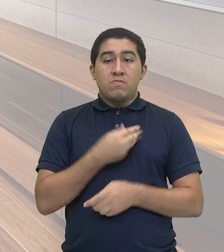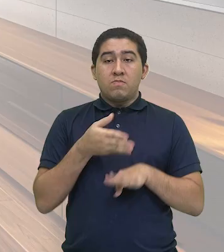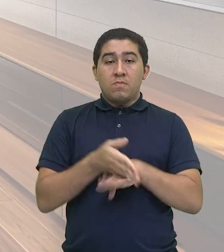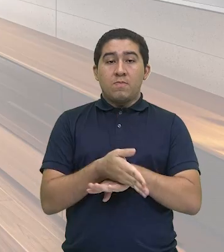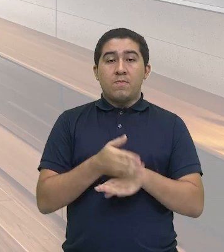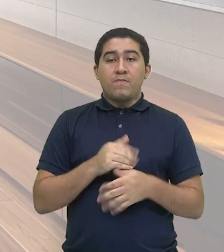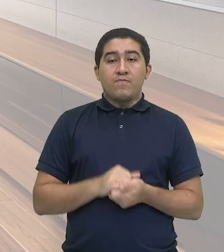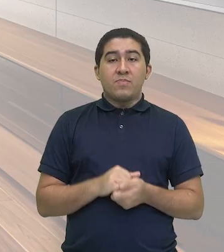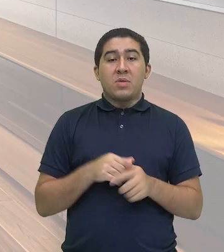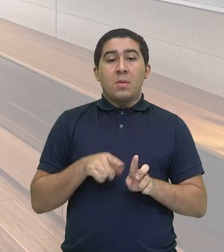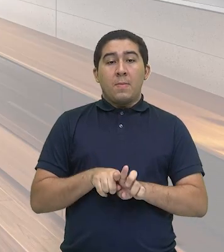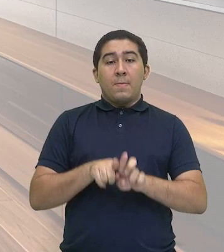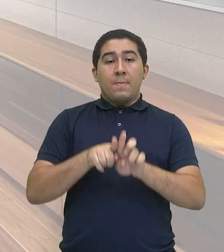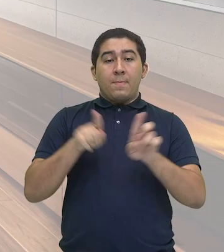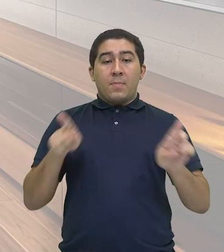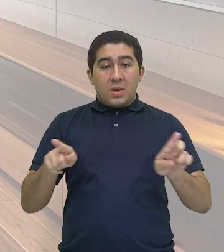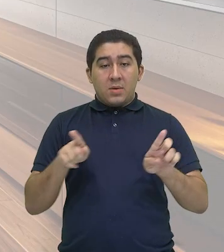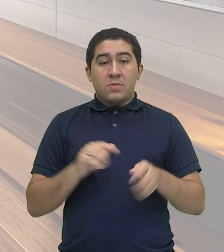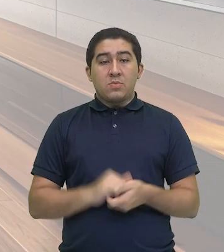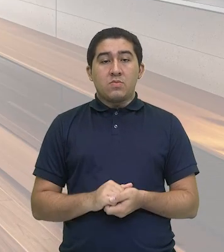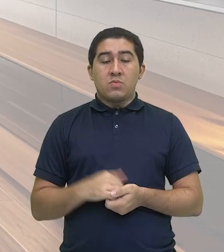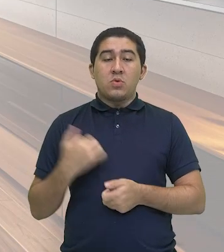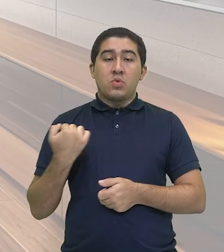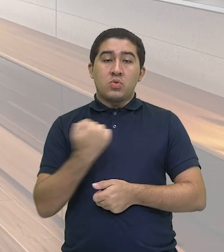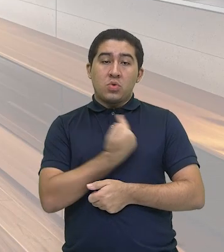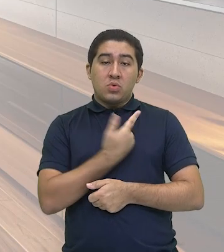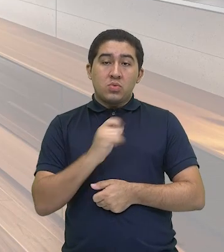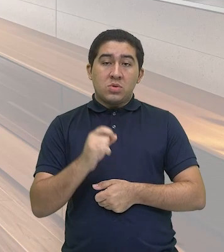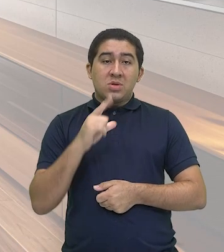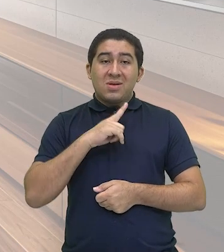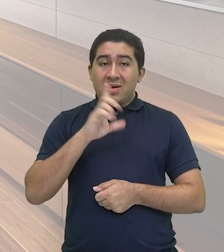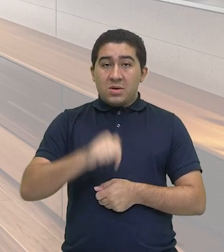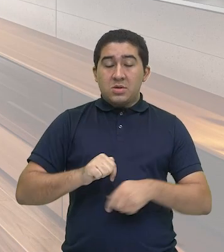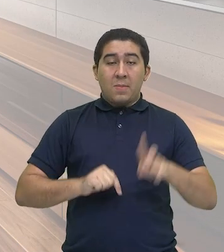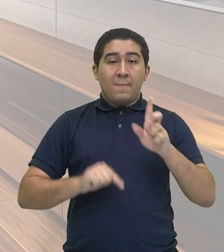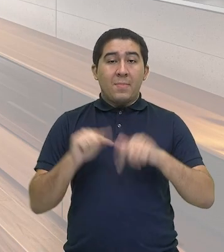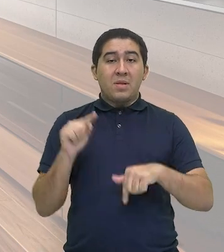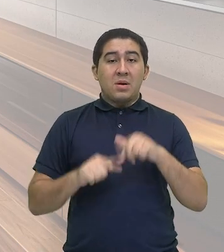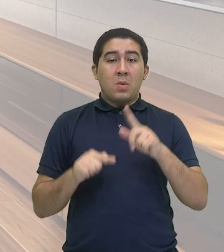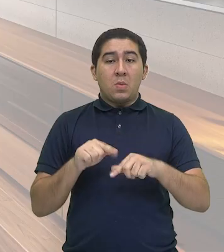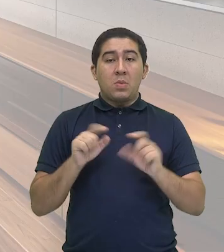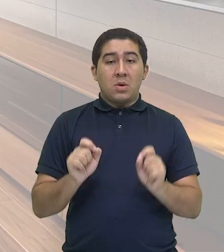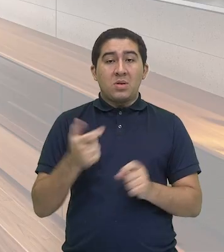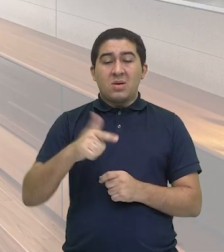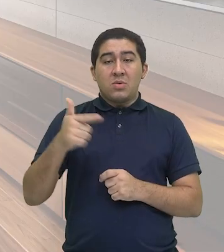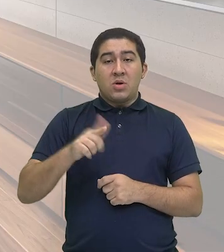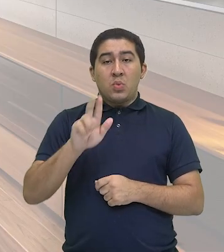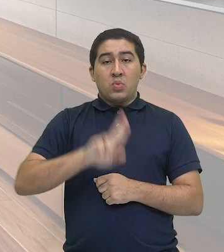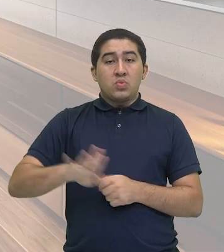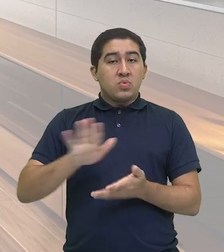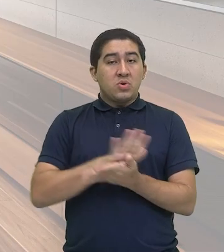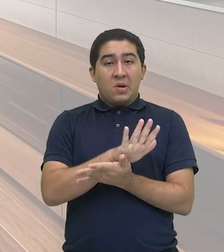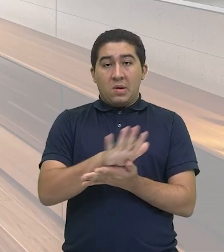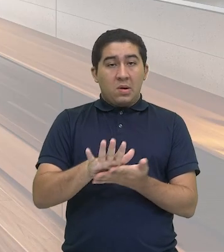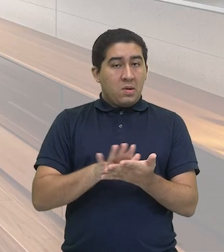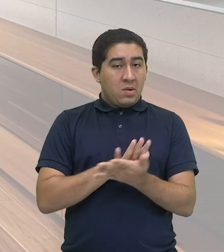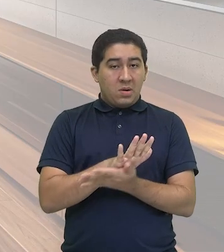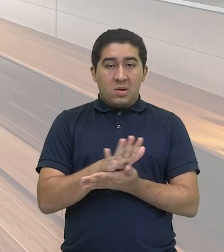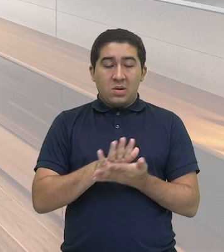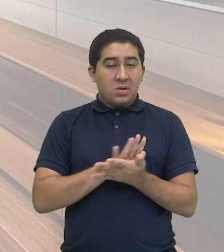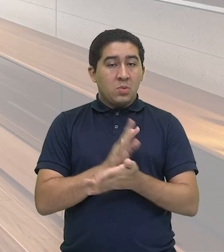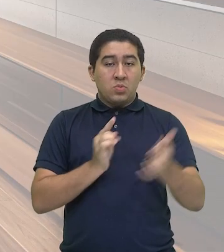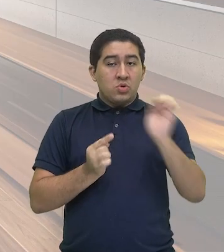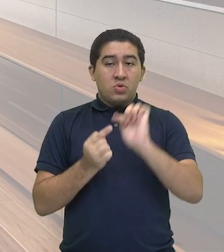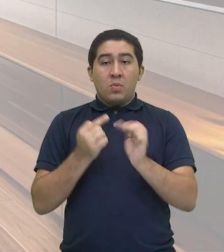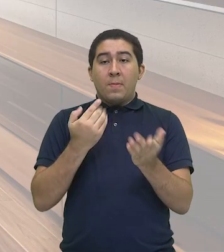Mas, quando esses dispositivos param de servir ao seu propósito, eles